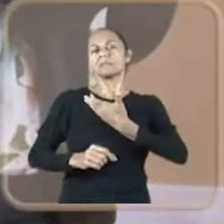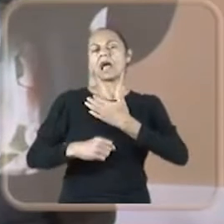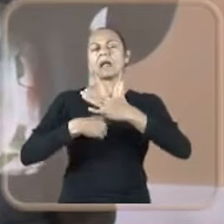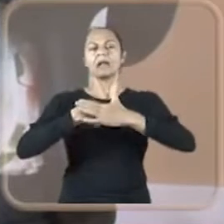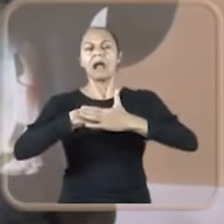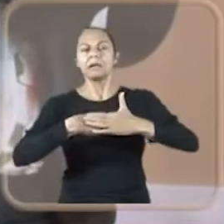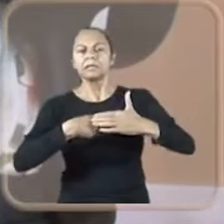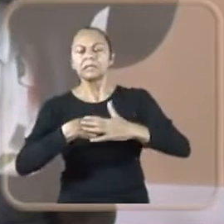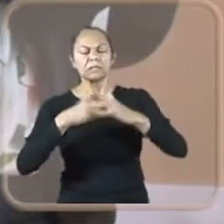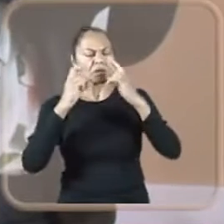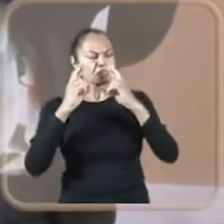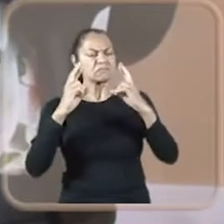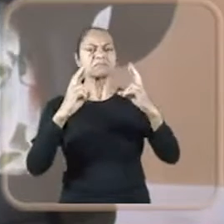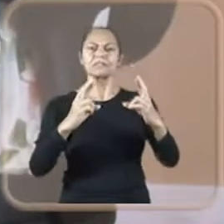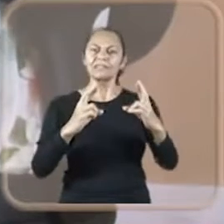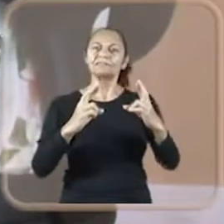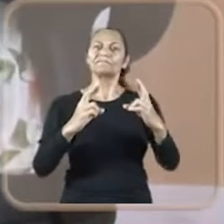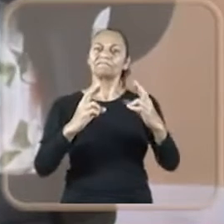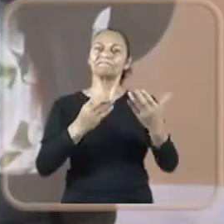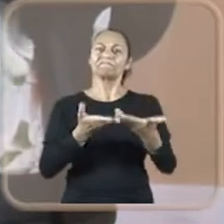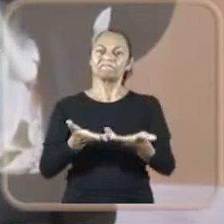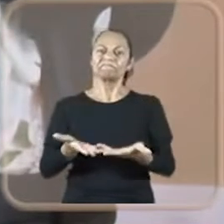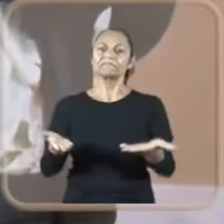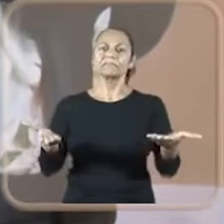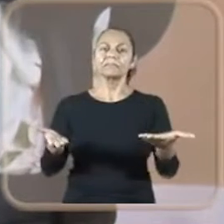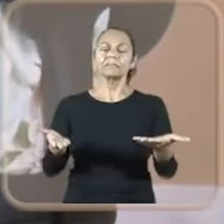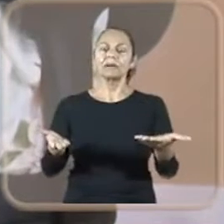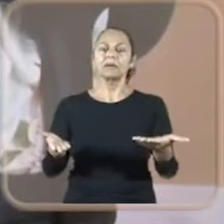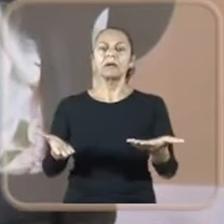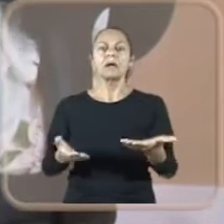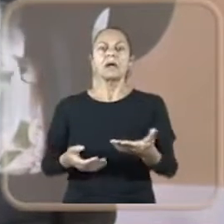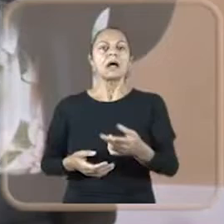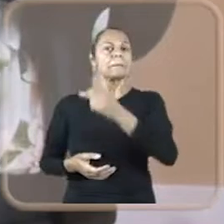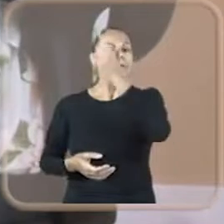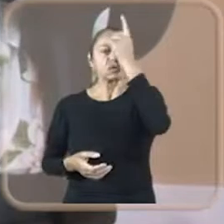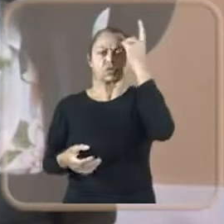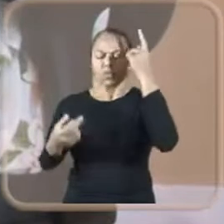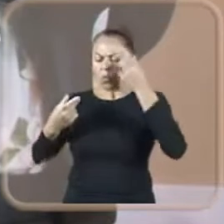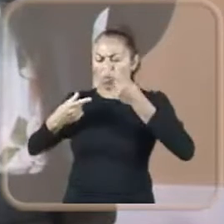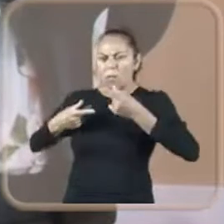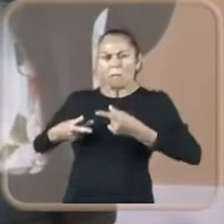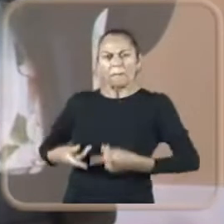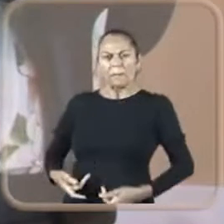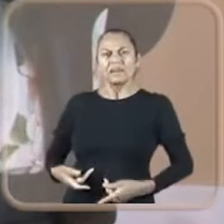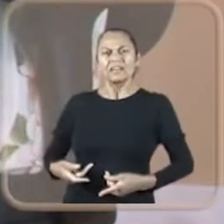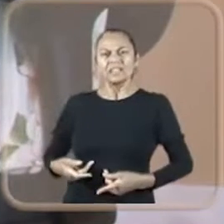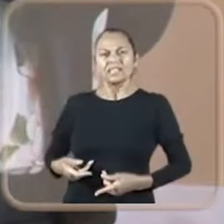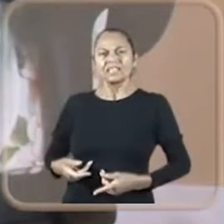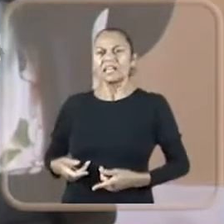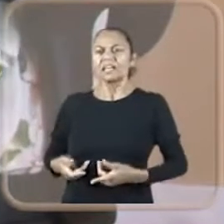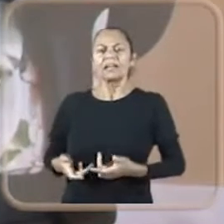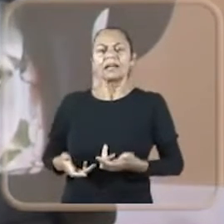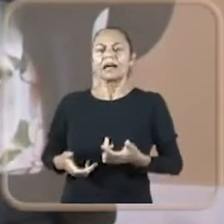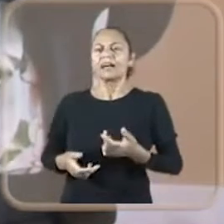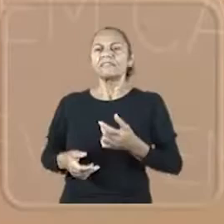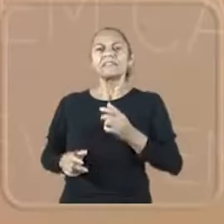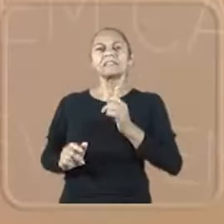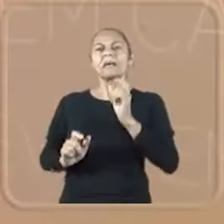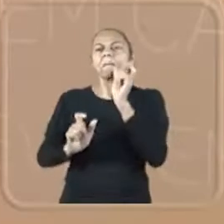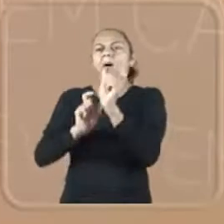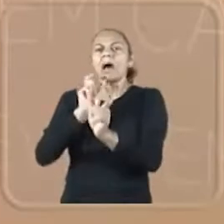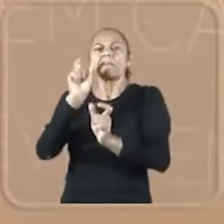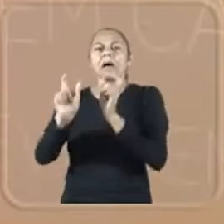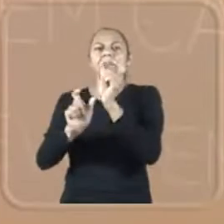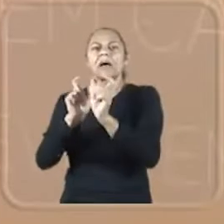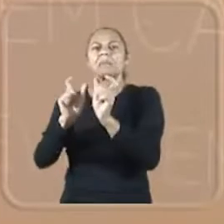mais ensina do que o ser humano ser humano novamente. É não ter o trabalho de tentar ficar racionalizando o que falar.